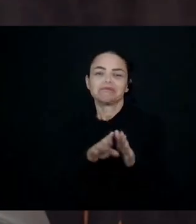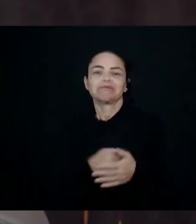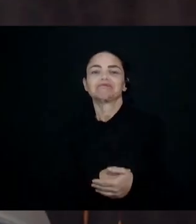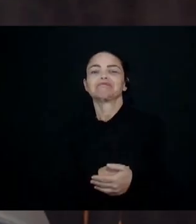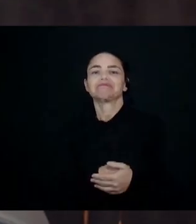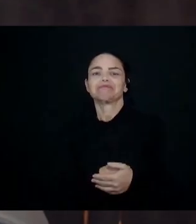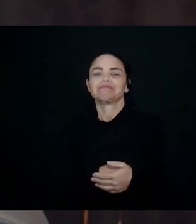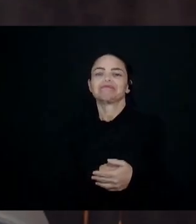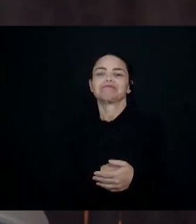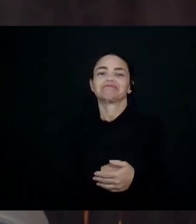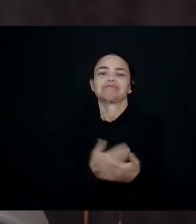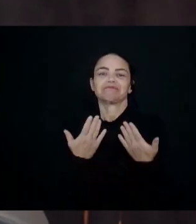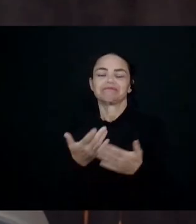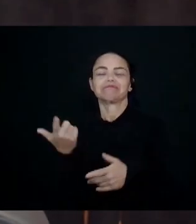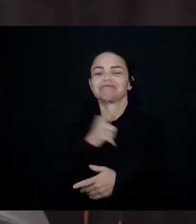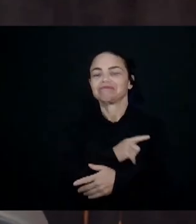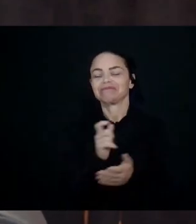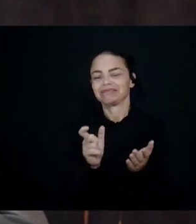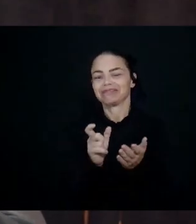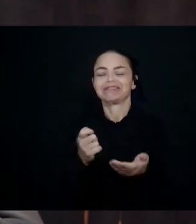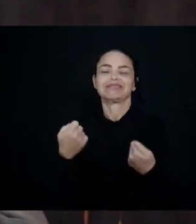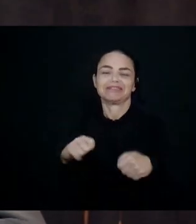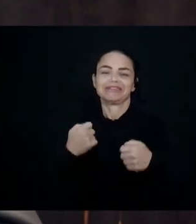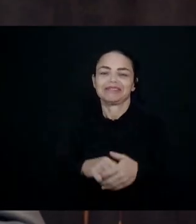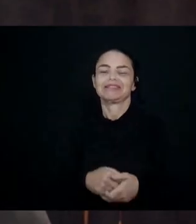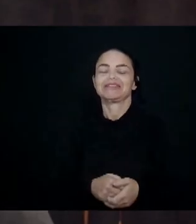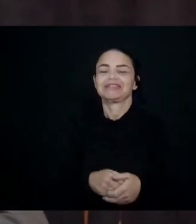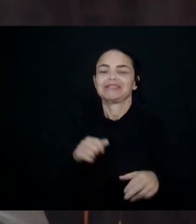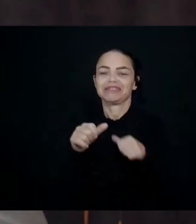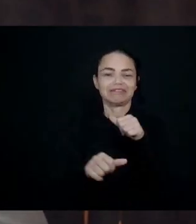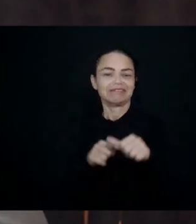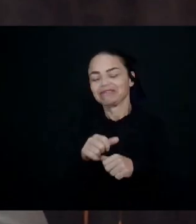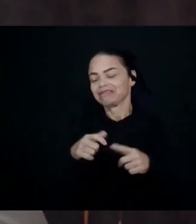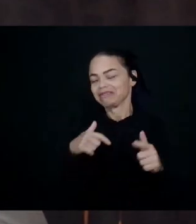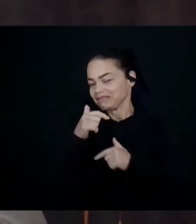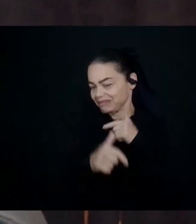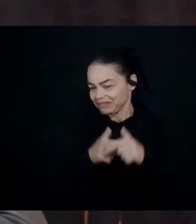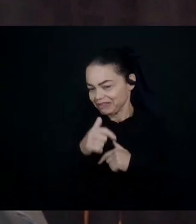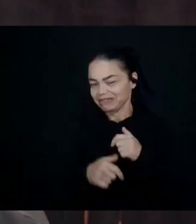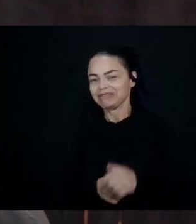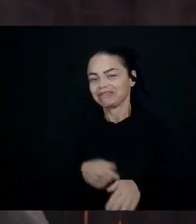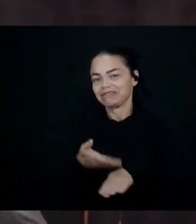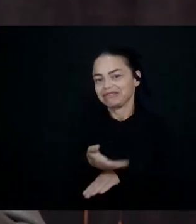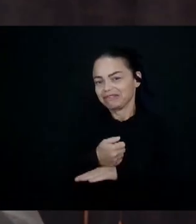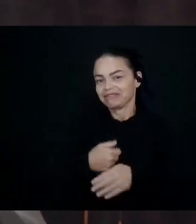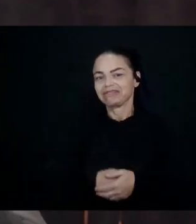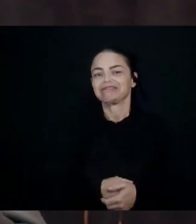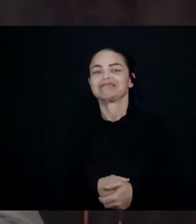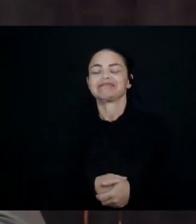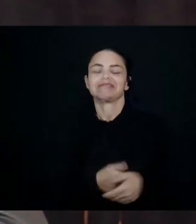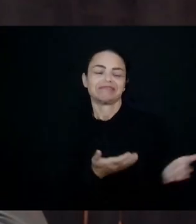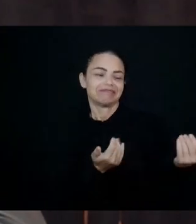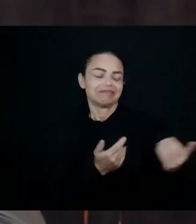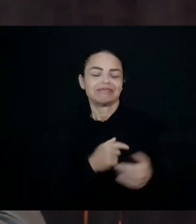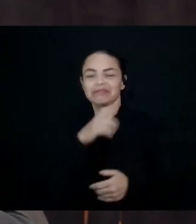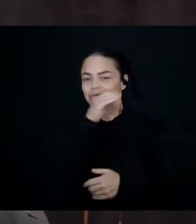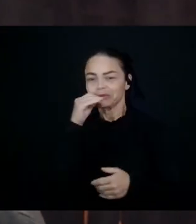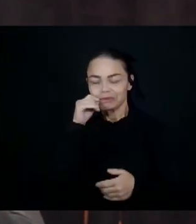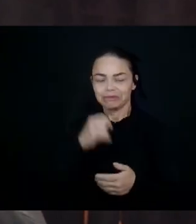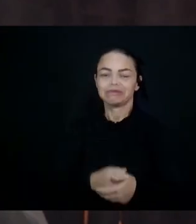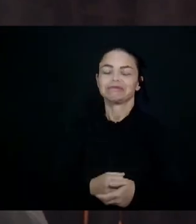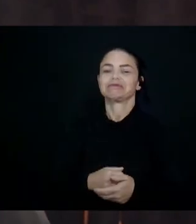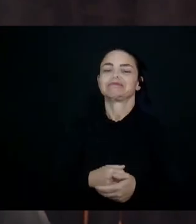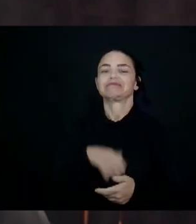na sua frente e já pegou a figurinha que você precisava. Então é trabalhar isso com antecedência pro jovem, pro adolescente, pra criança, já